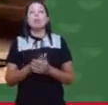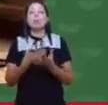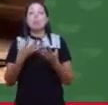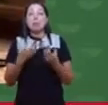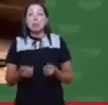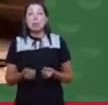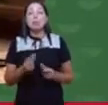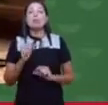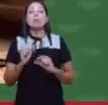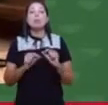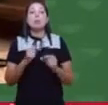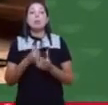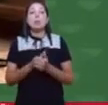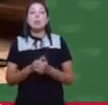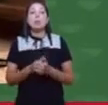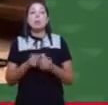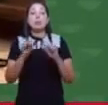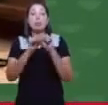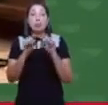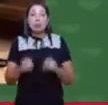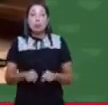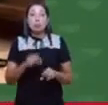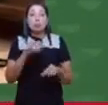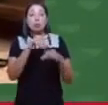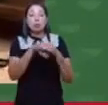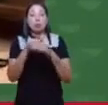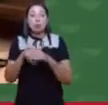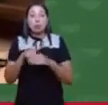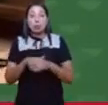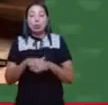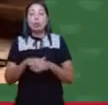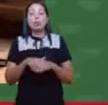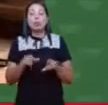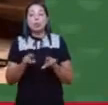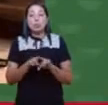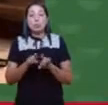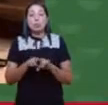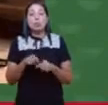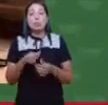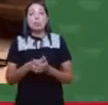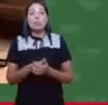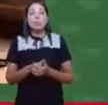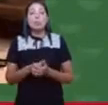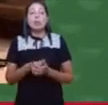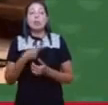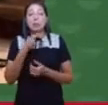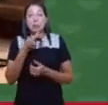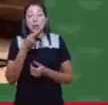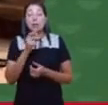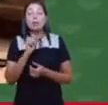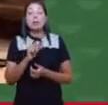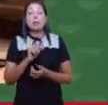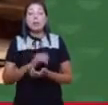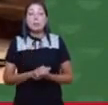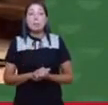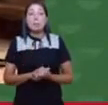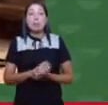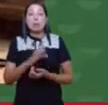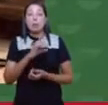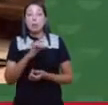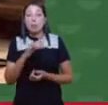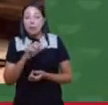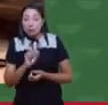adoção do sistema de voto eletrônico. Eu diria,